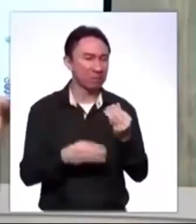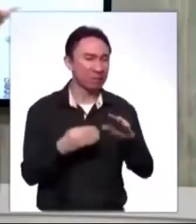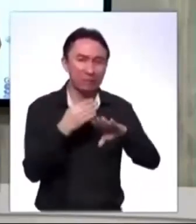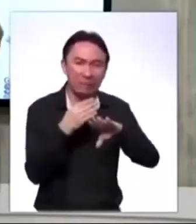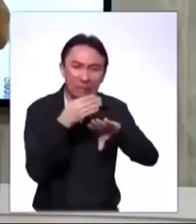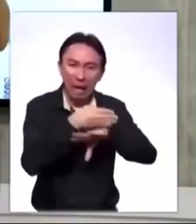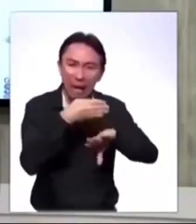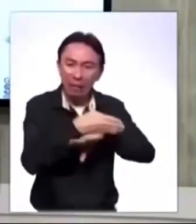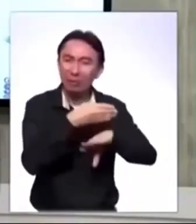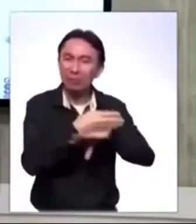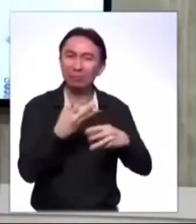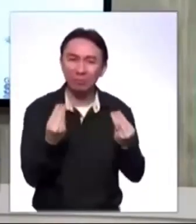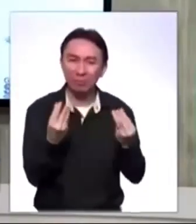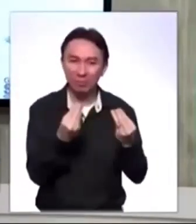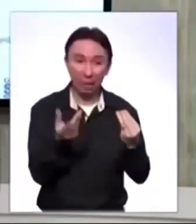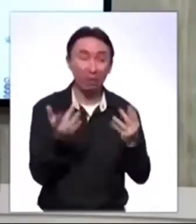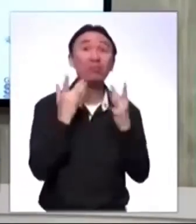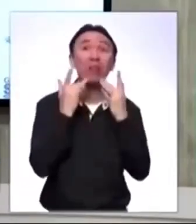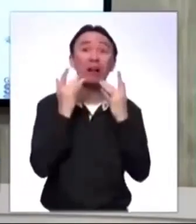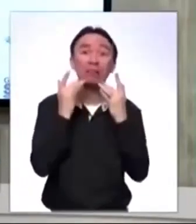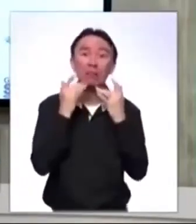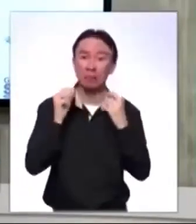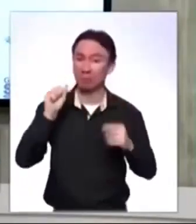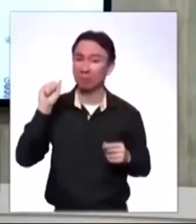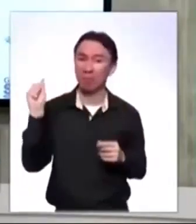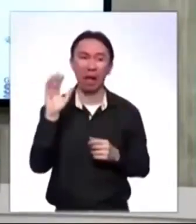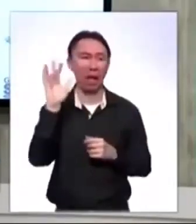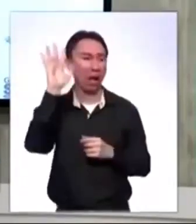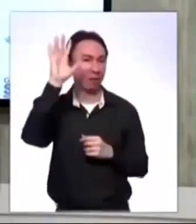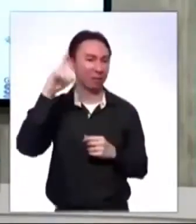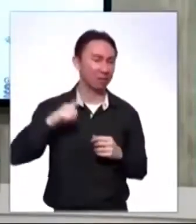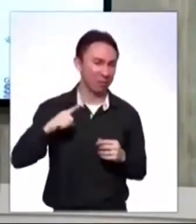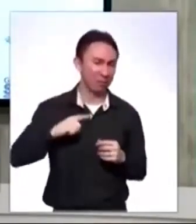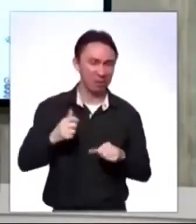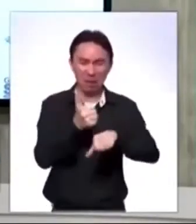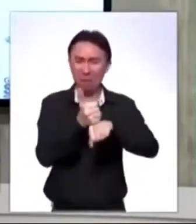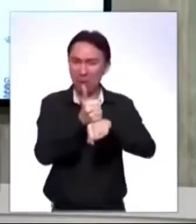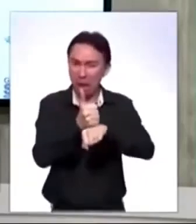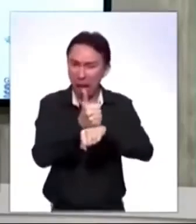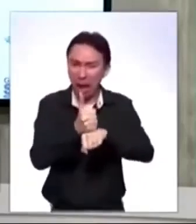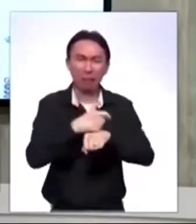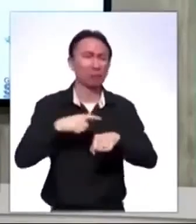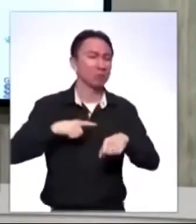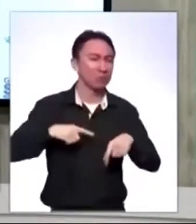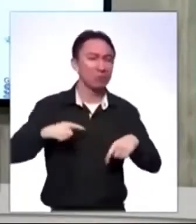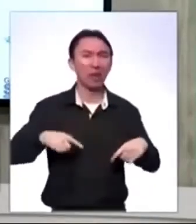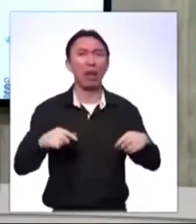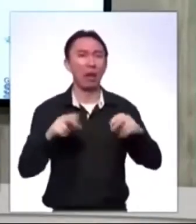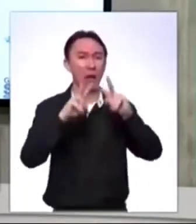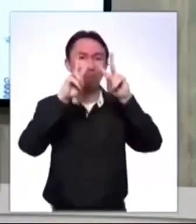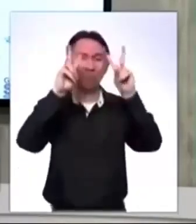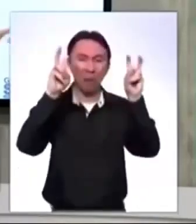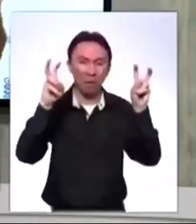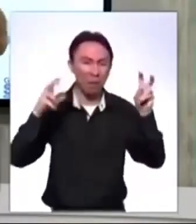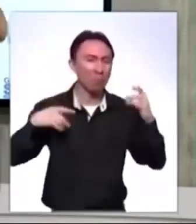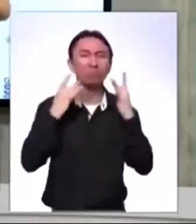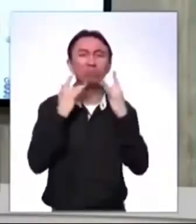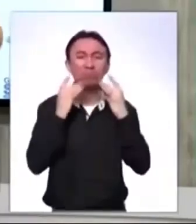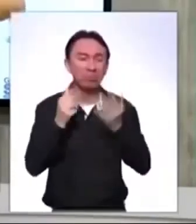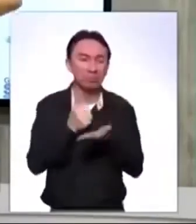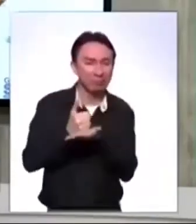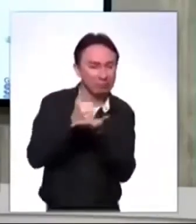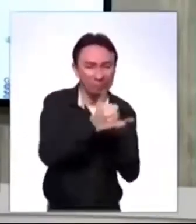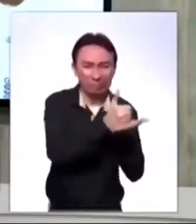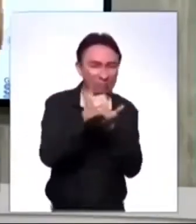gente e o teatro em geral sai caro, né? Porque envolve também, como tem muitos profissionais, né? Tem que transportar o cenário, pagar hospedagem,